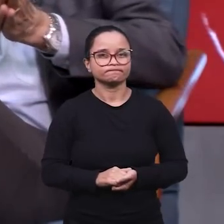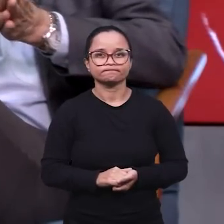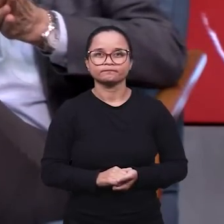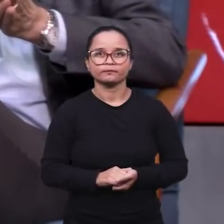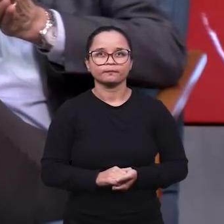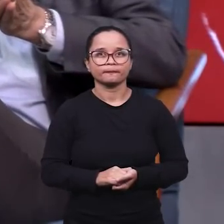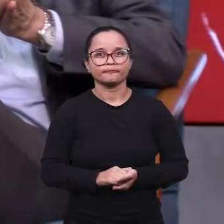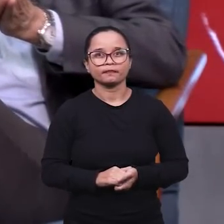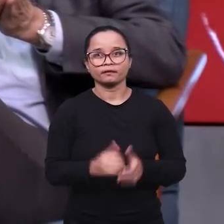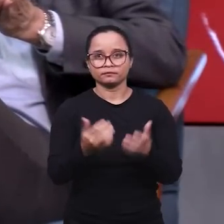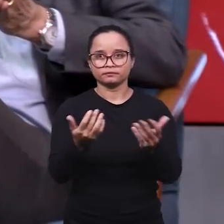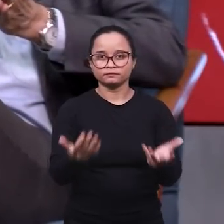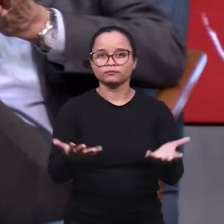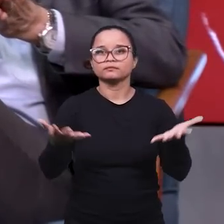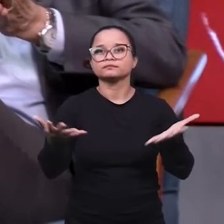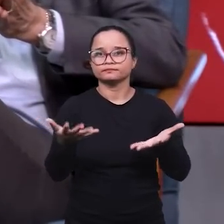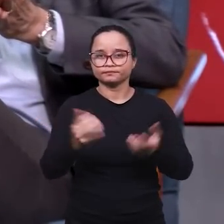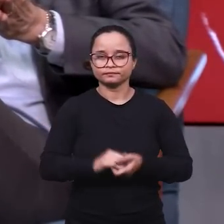Essa é uma colocação